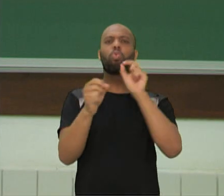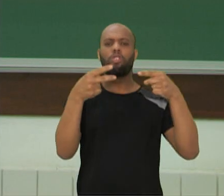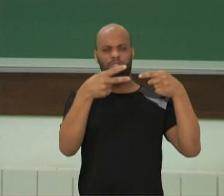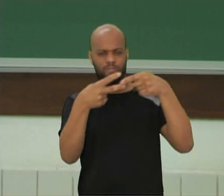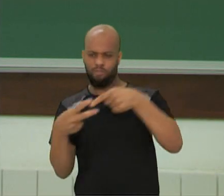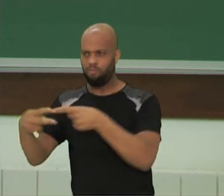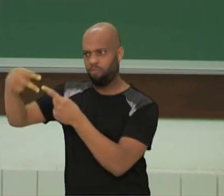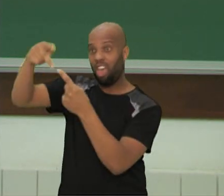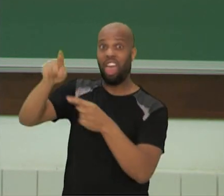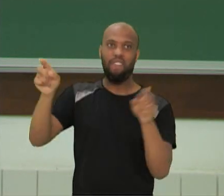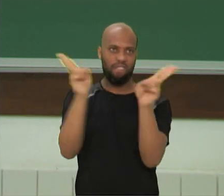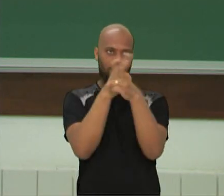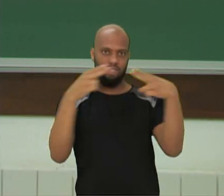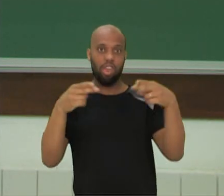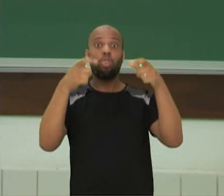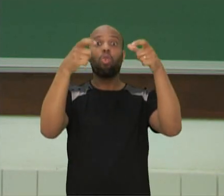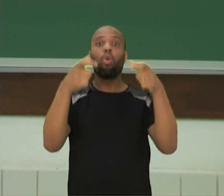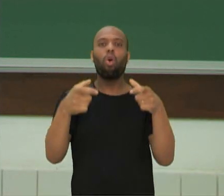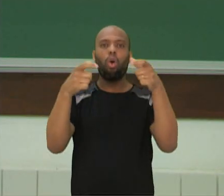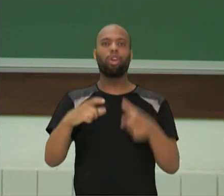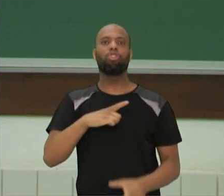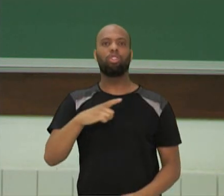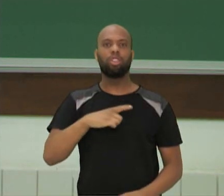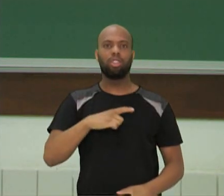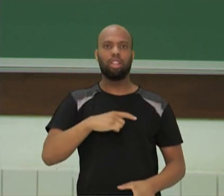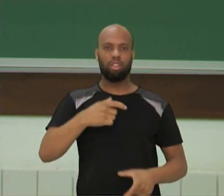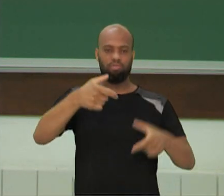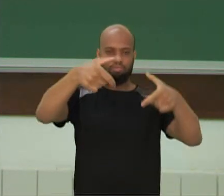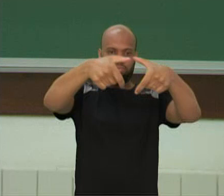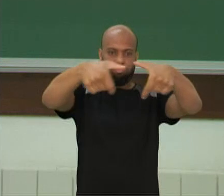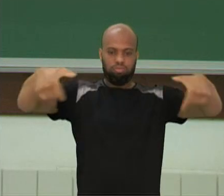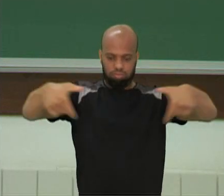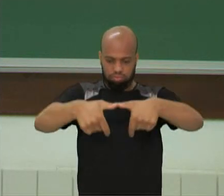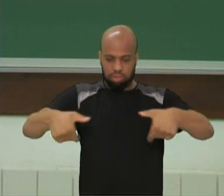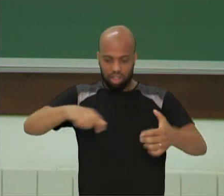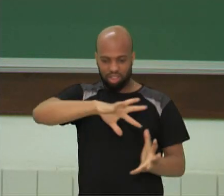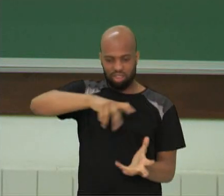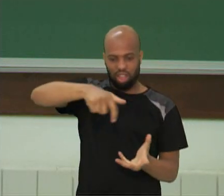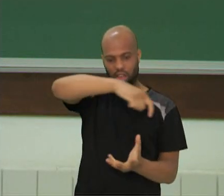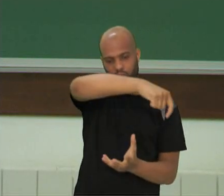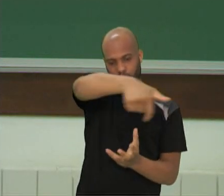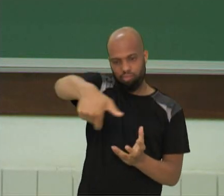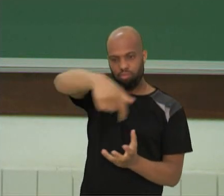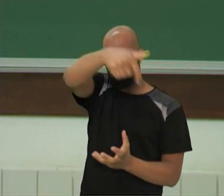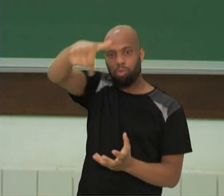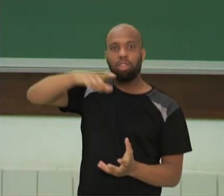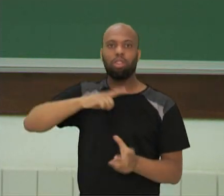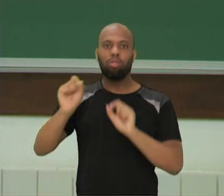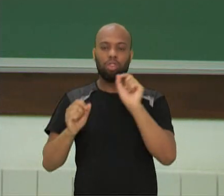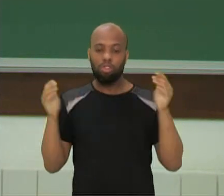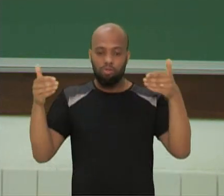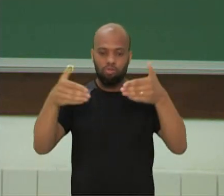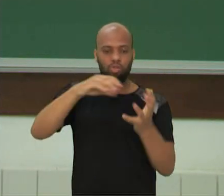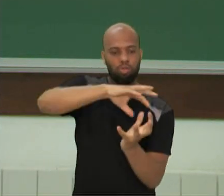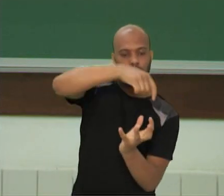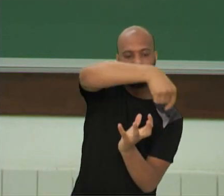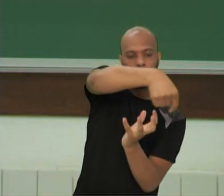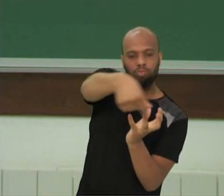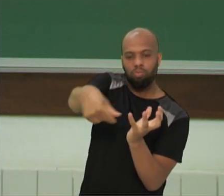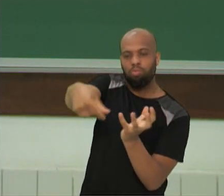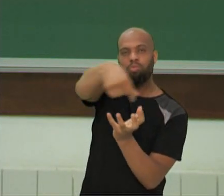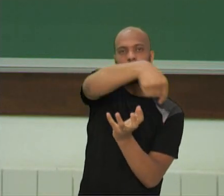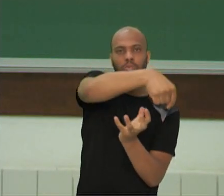que se originam nas regiões dos trópicos e esses ventos eles dirigem-se para a região do Equador.